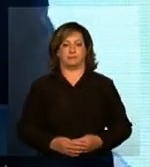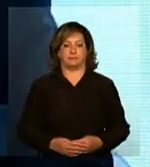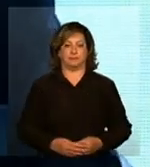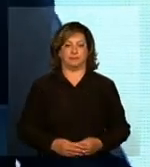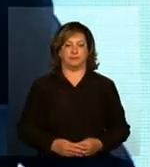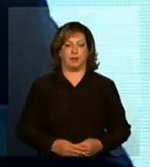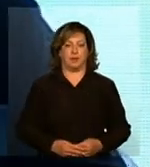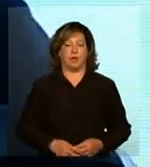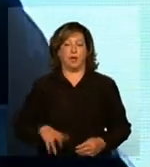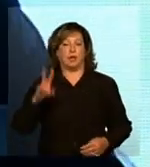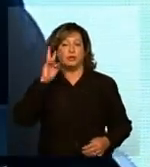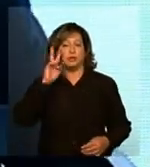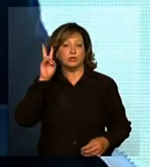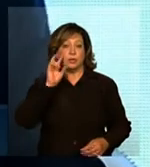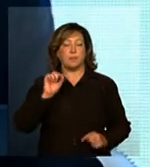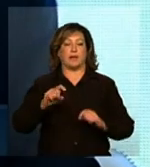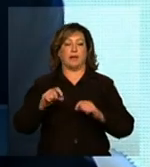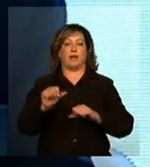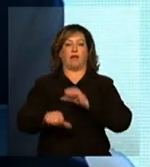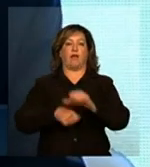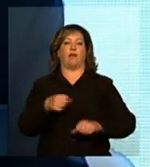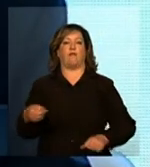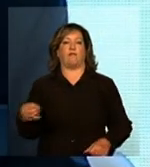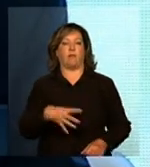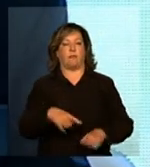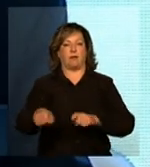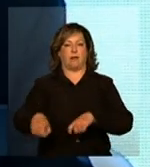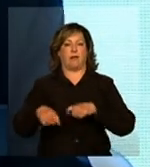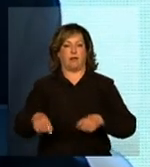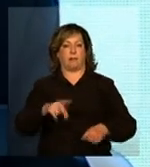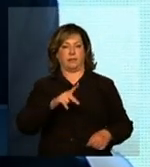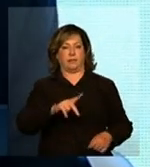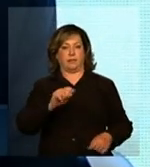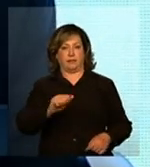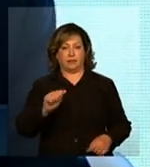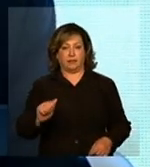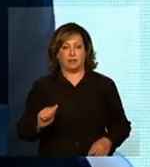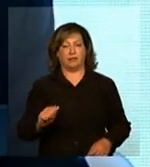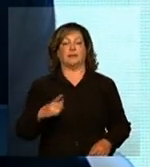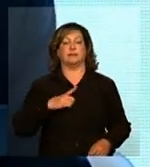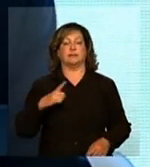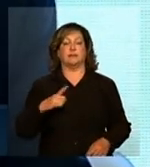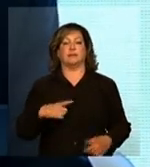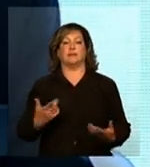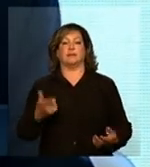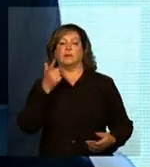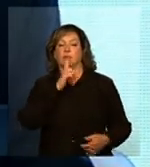No que diz respeito à reforma agrária, o PAA tem permitido que,